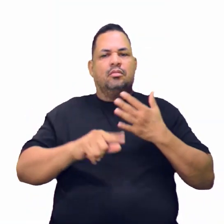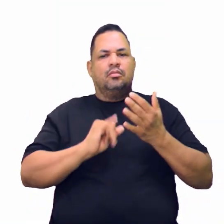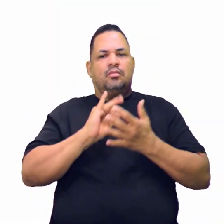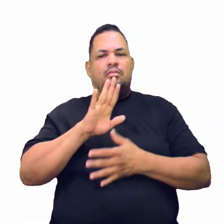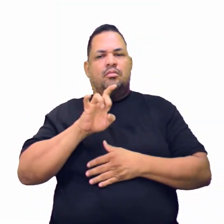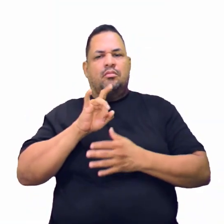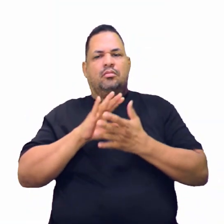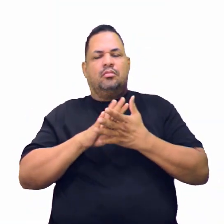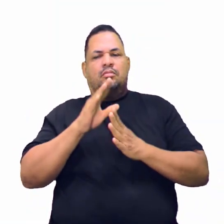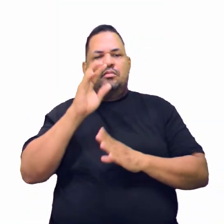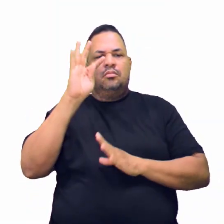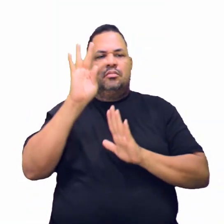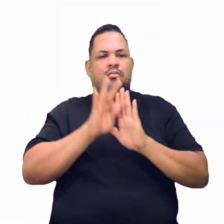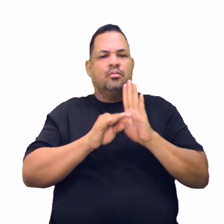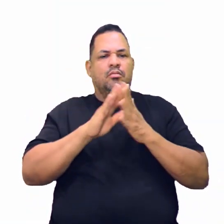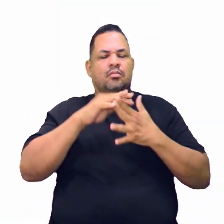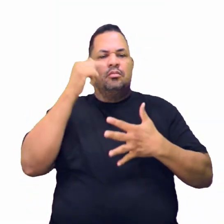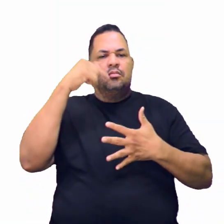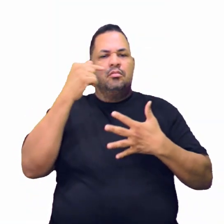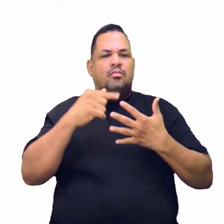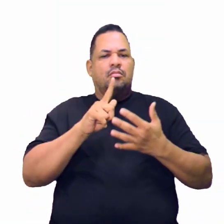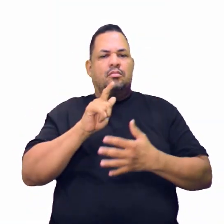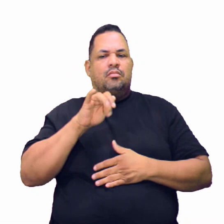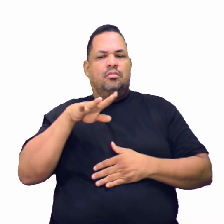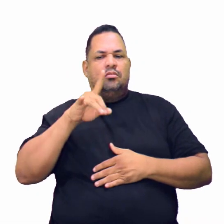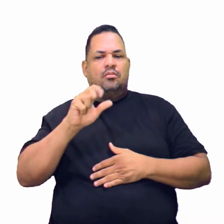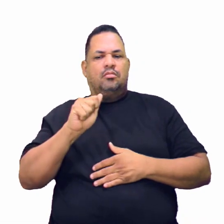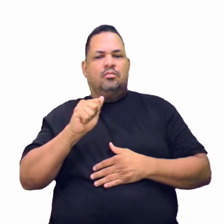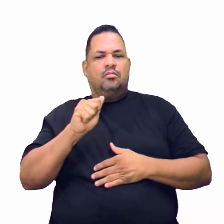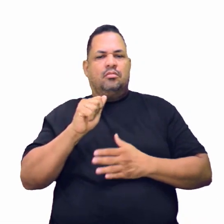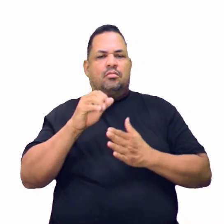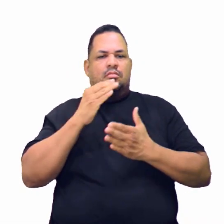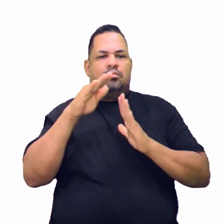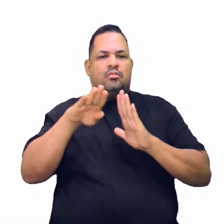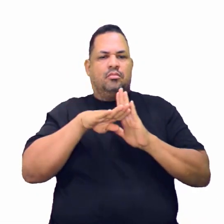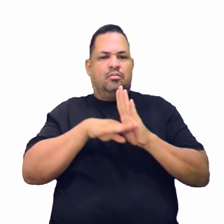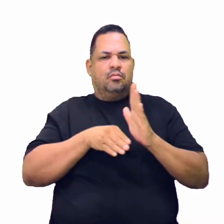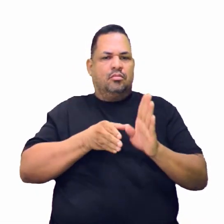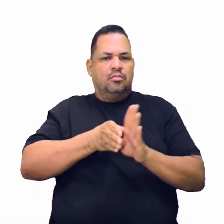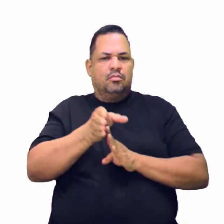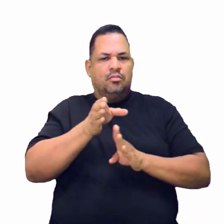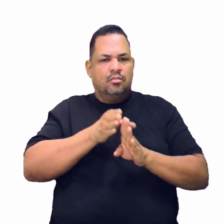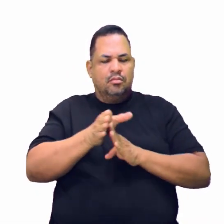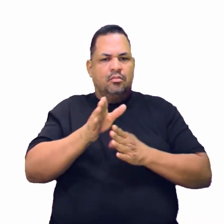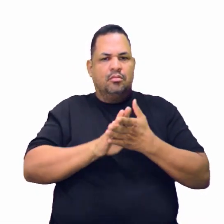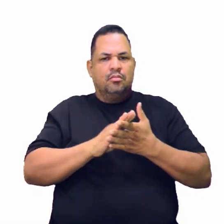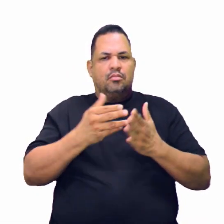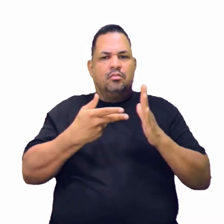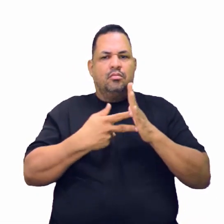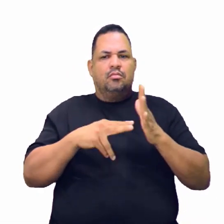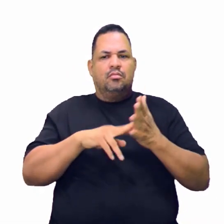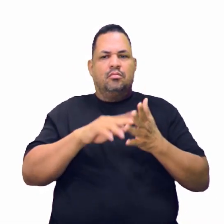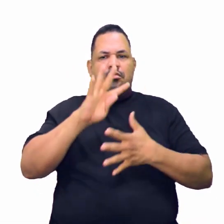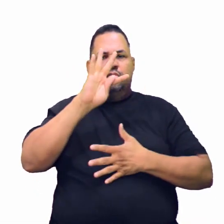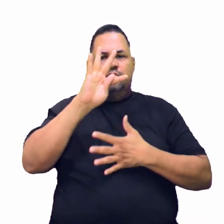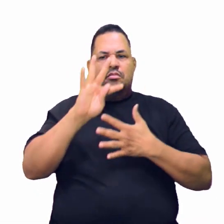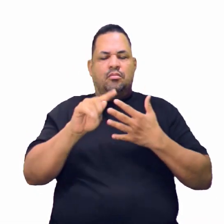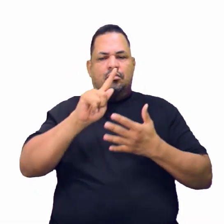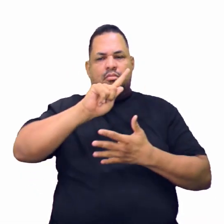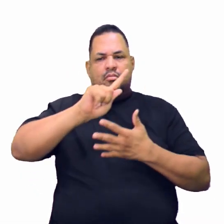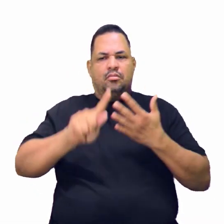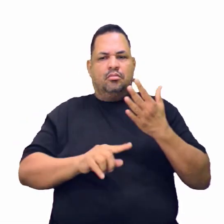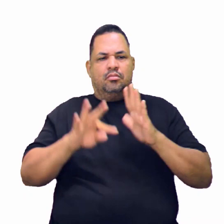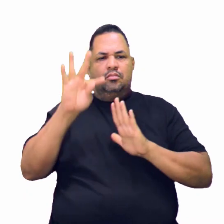textual injuntivo do texto é classificado como guia. Isso significa que é um